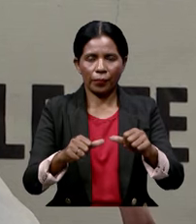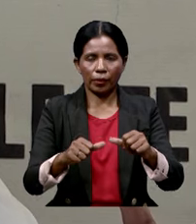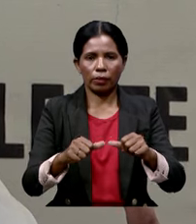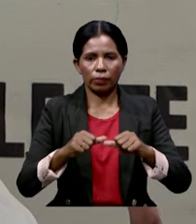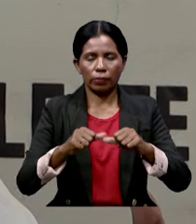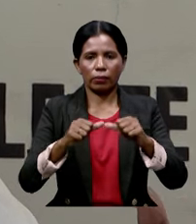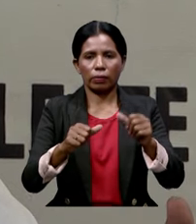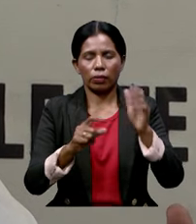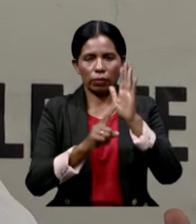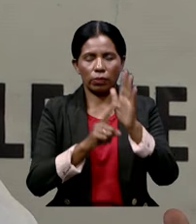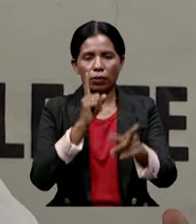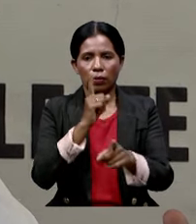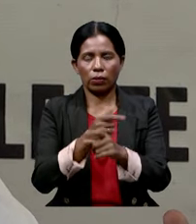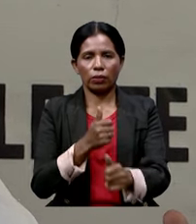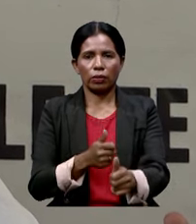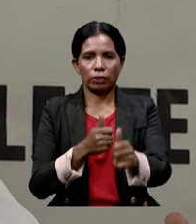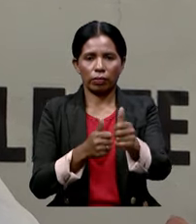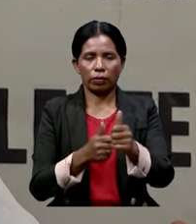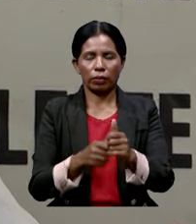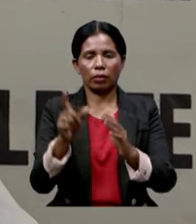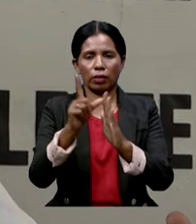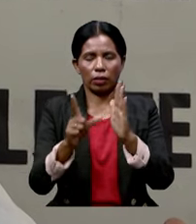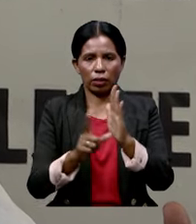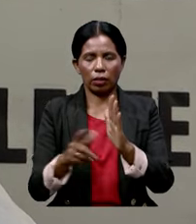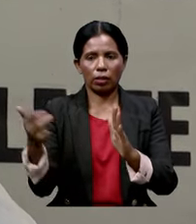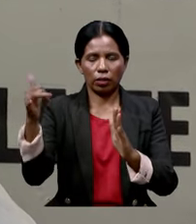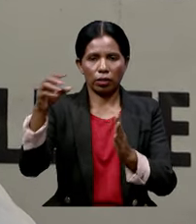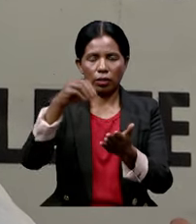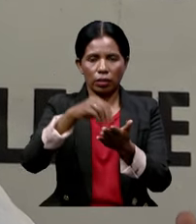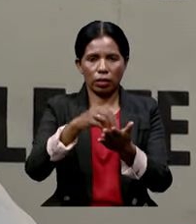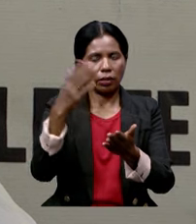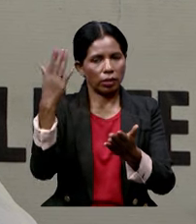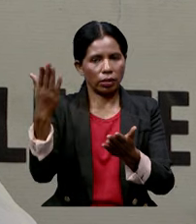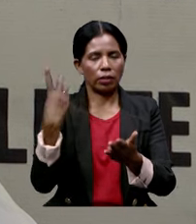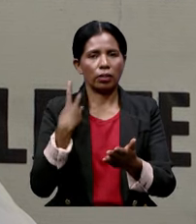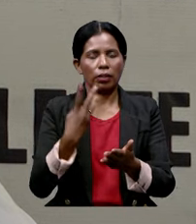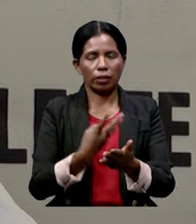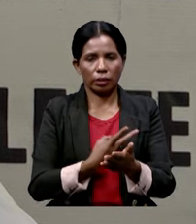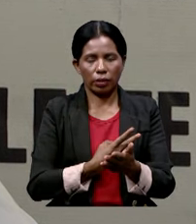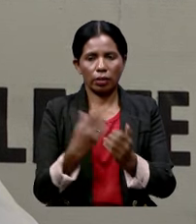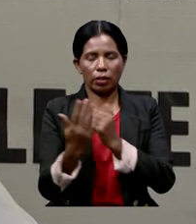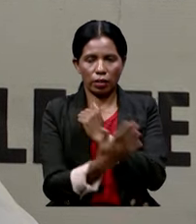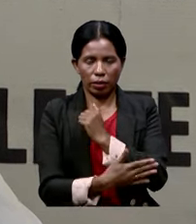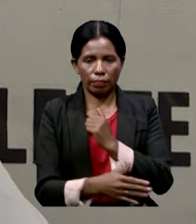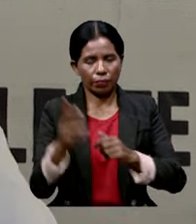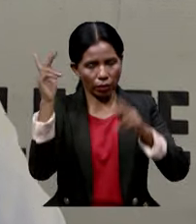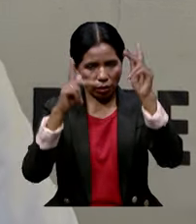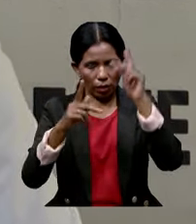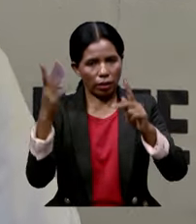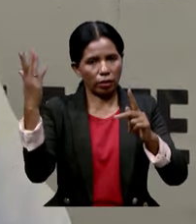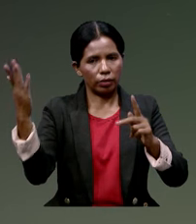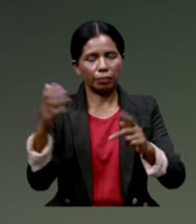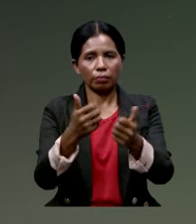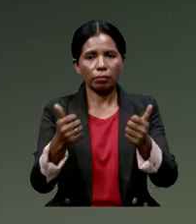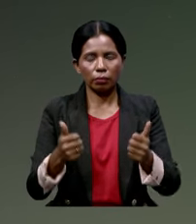lá ou transparência tuir lei sira ne bem ka vigora iha itene na saun. Caso ne acontece iha